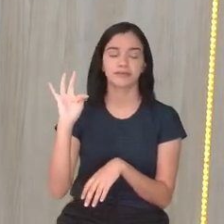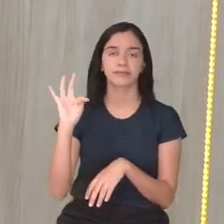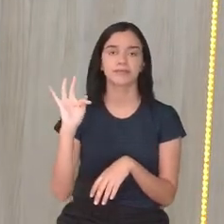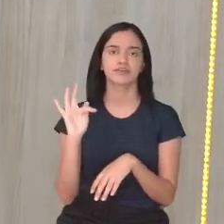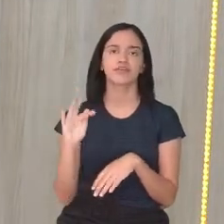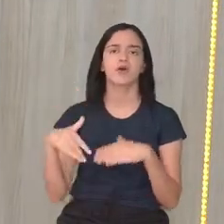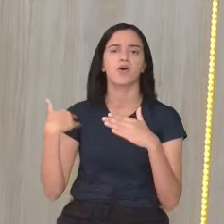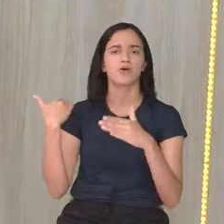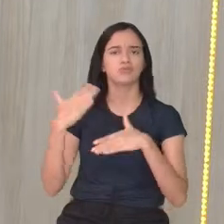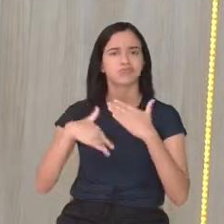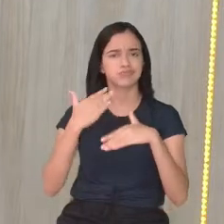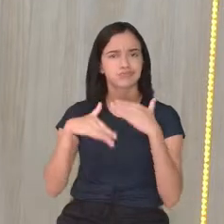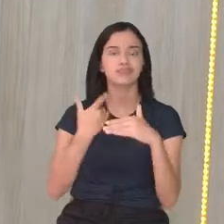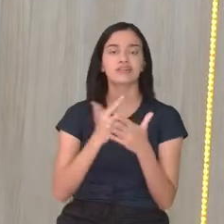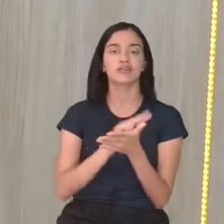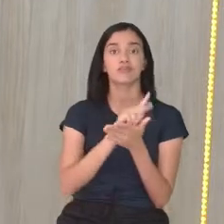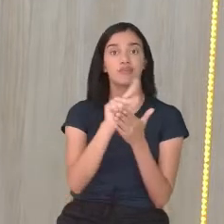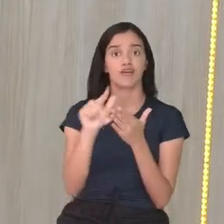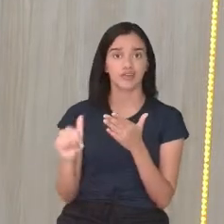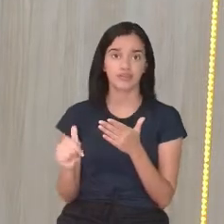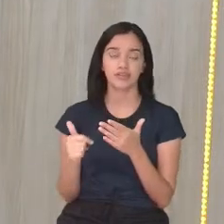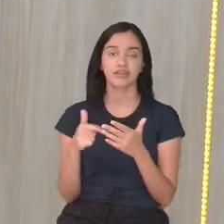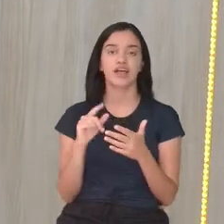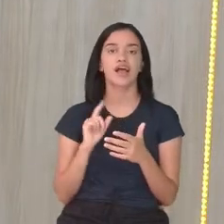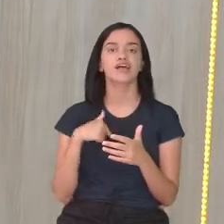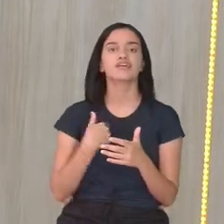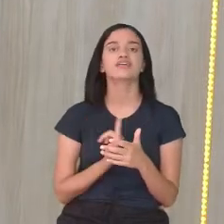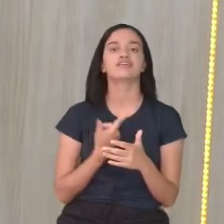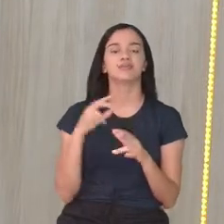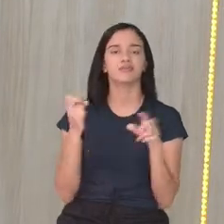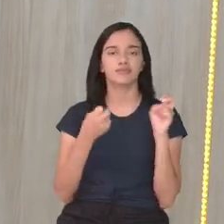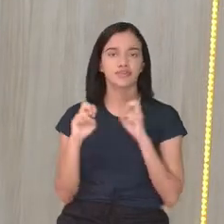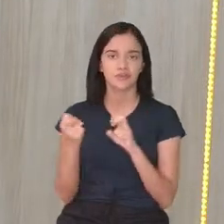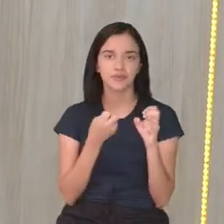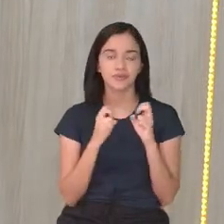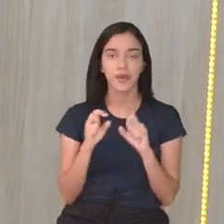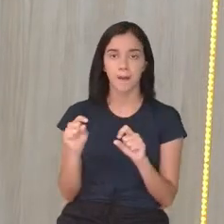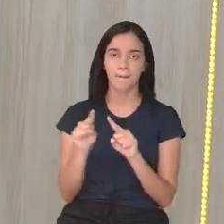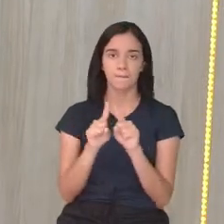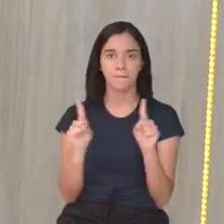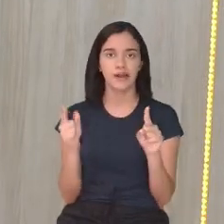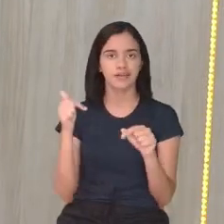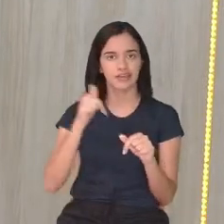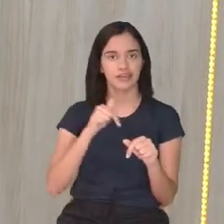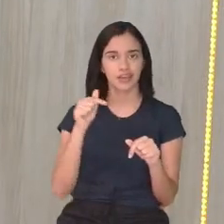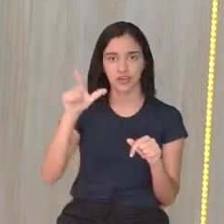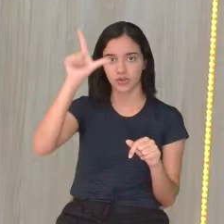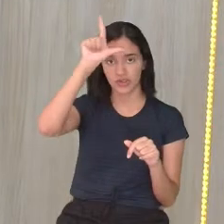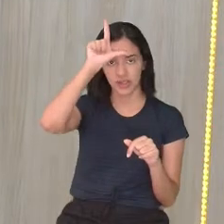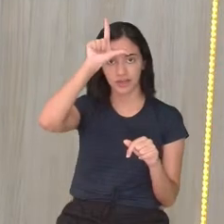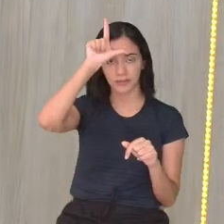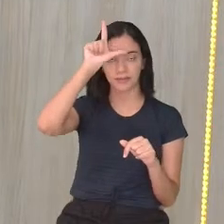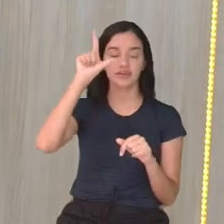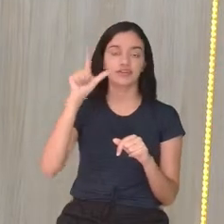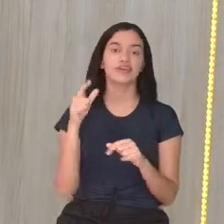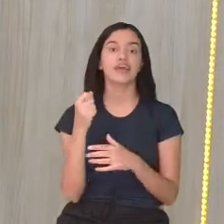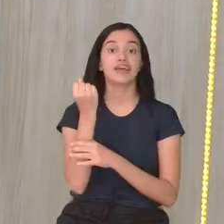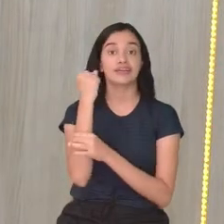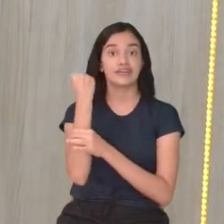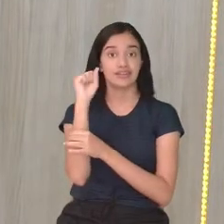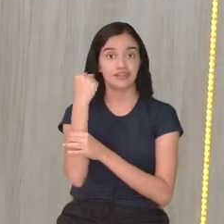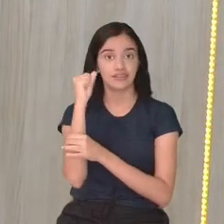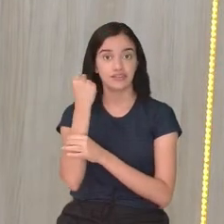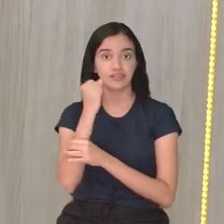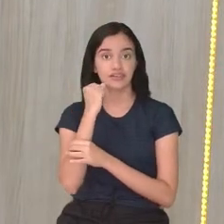por aí vai. Tem várias, né? A gente discute isso em outro momento. Mas aqui os alemães impulsionaram e a ginástica aí foi ganhando